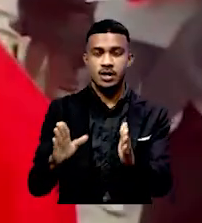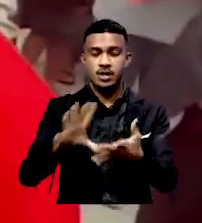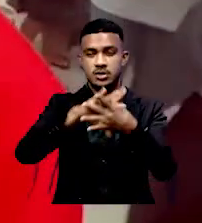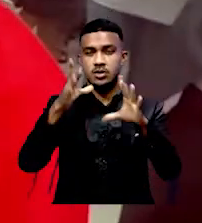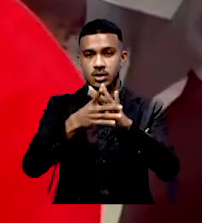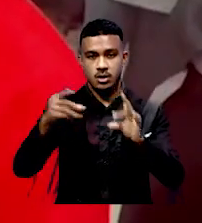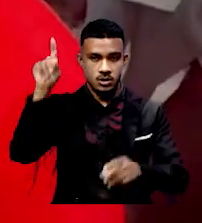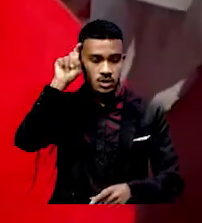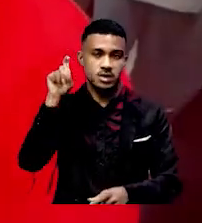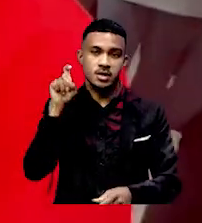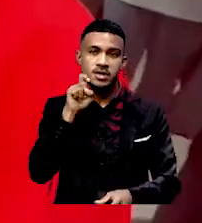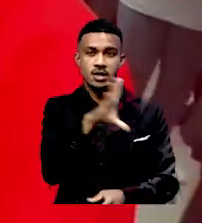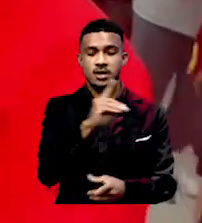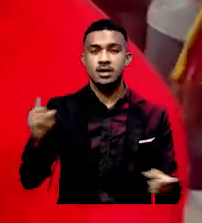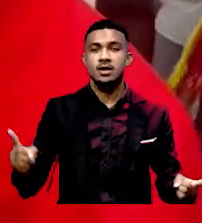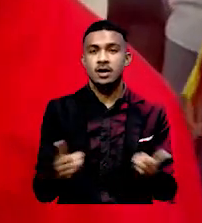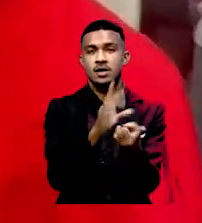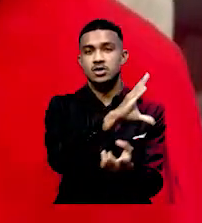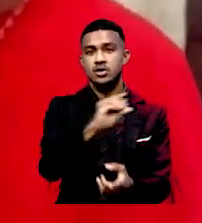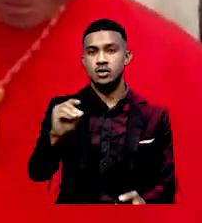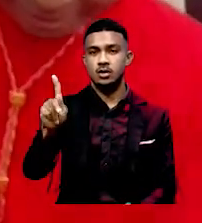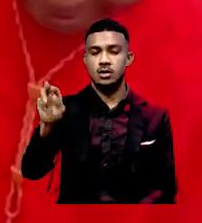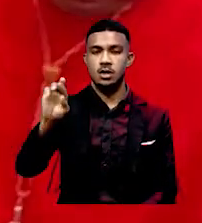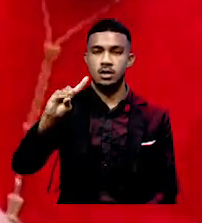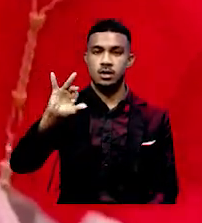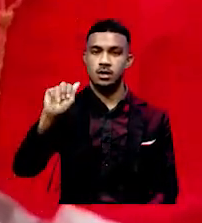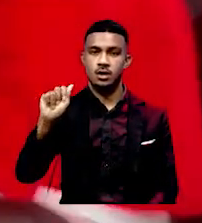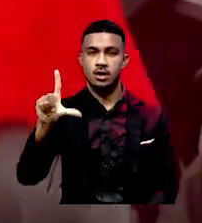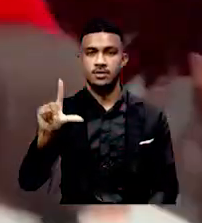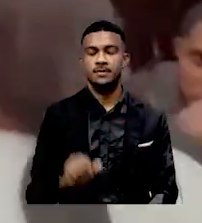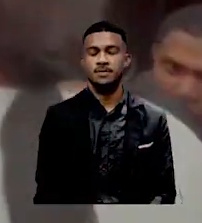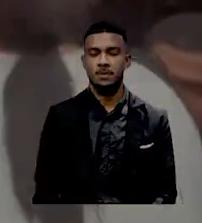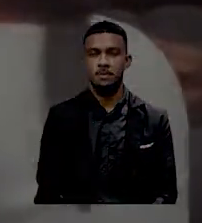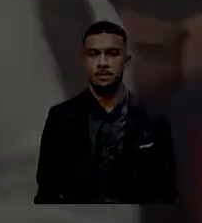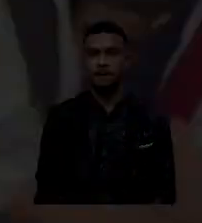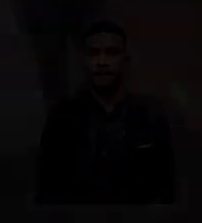onde cumprimenta Cardeal Virgílio. Equipo Cobertura, Gemen.